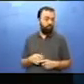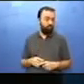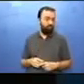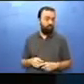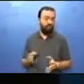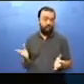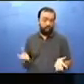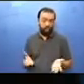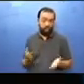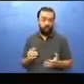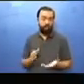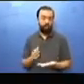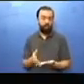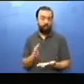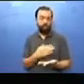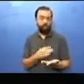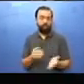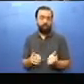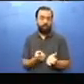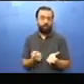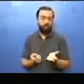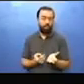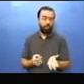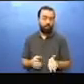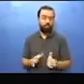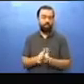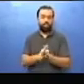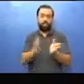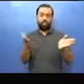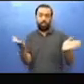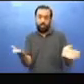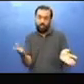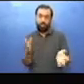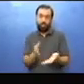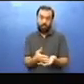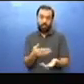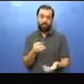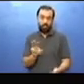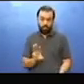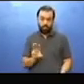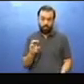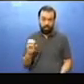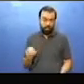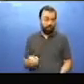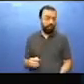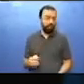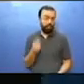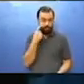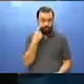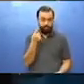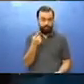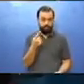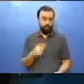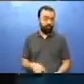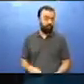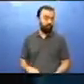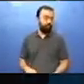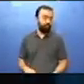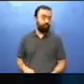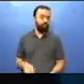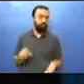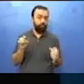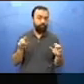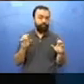Agora, nós vamos lá para a nossa apostila. Abram a apostila na página 30 e vamos ver o que ela nos traz. Vejam, aqui em destaque